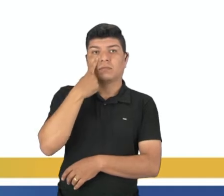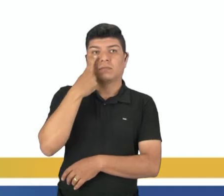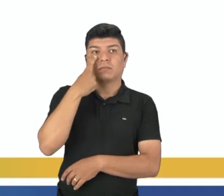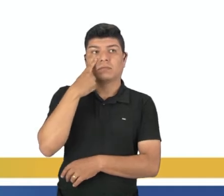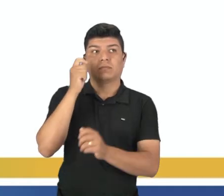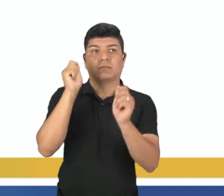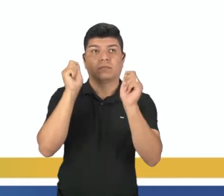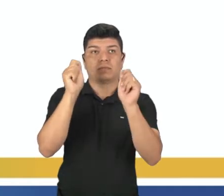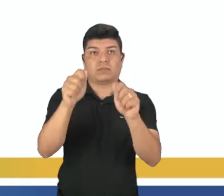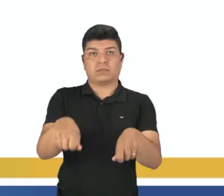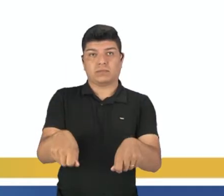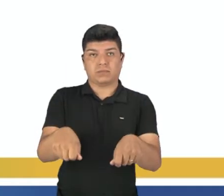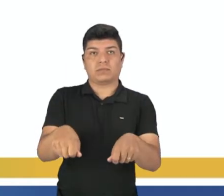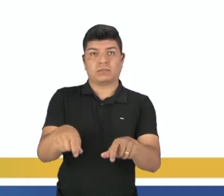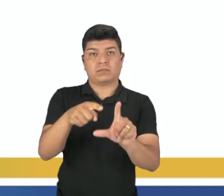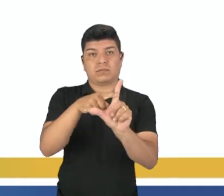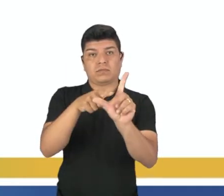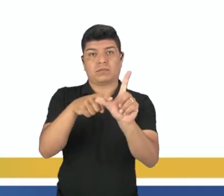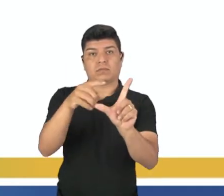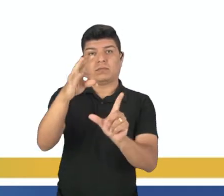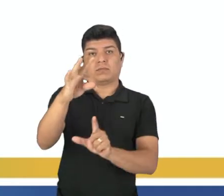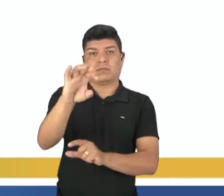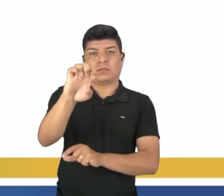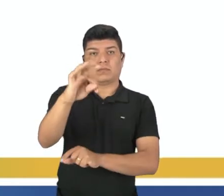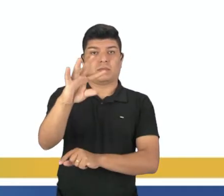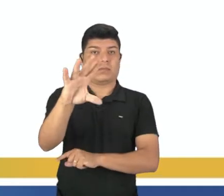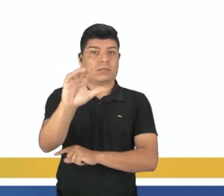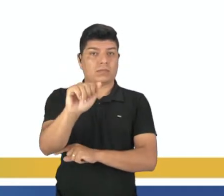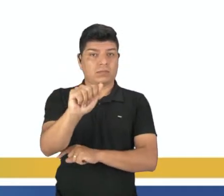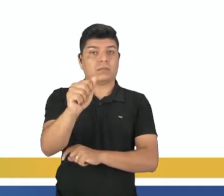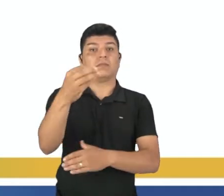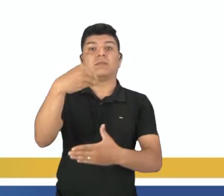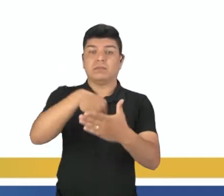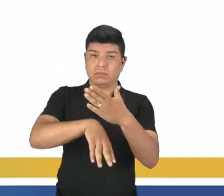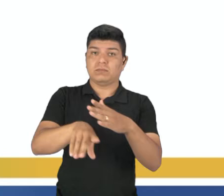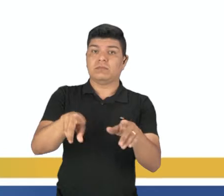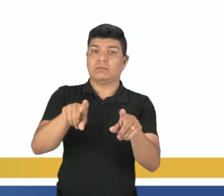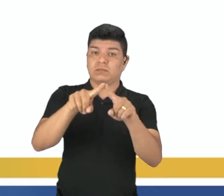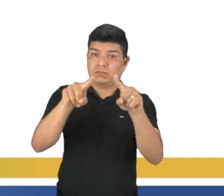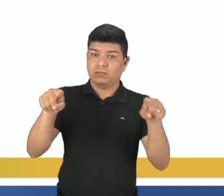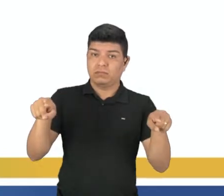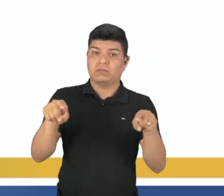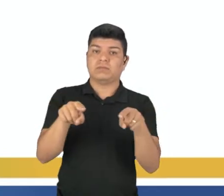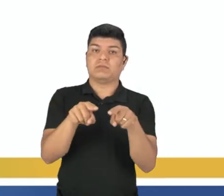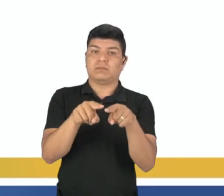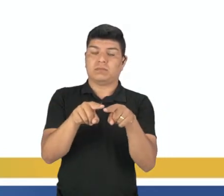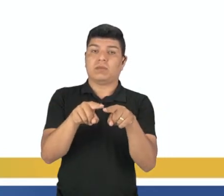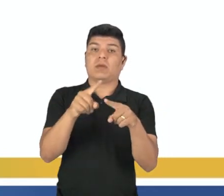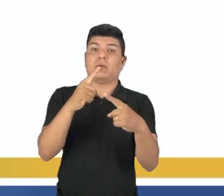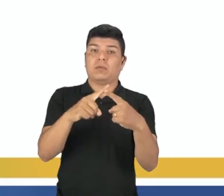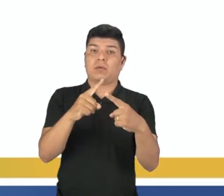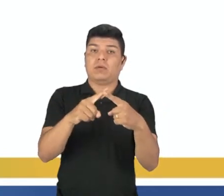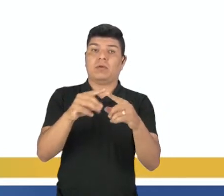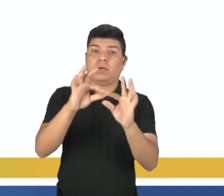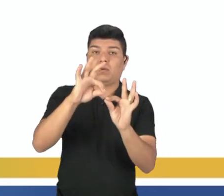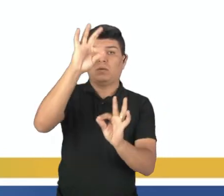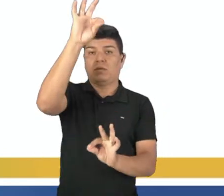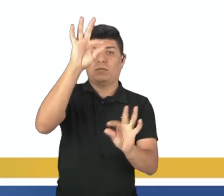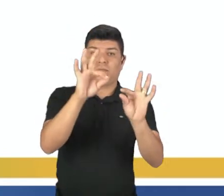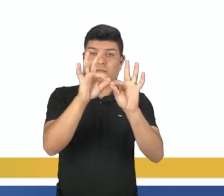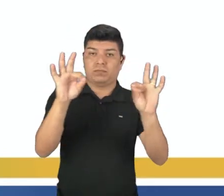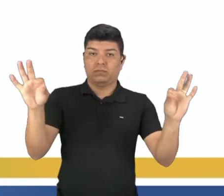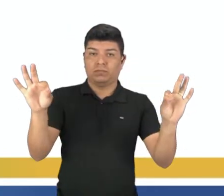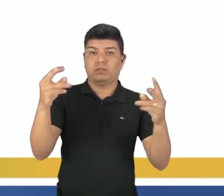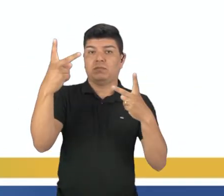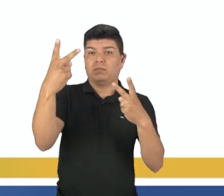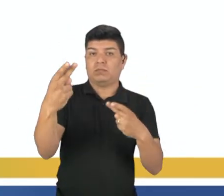eu posso dizer que o ângulo θ, ele é um ângulo interno a esse triângulo, certo? Já que ele tem a mesma medida do beta, né? E